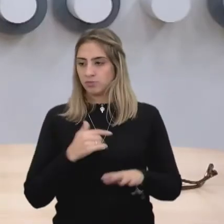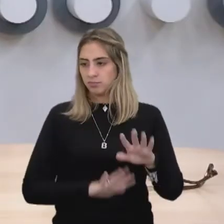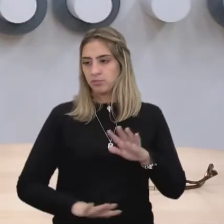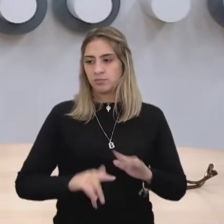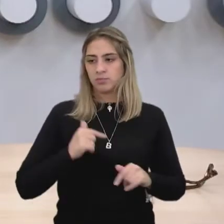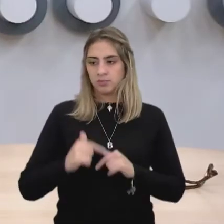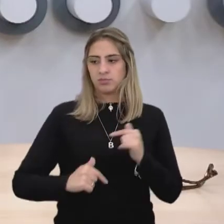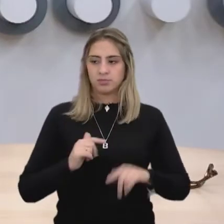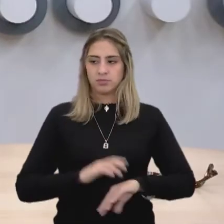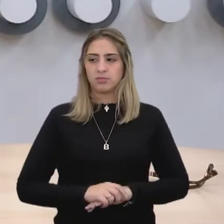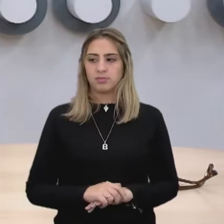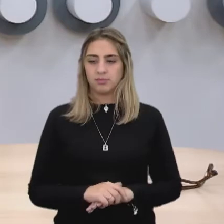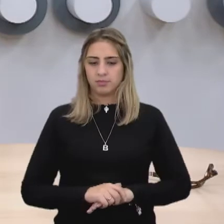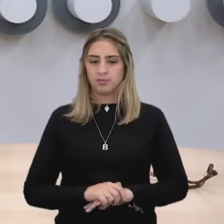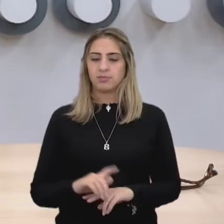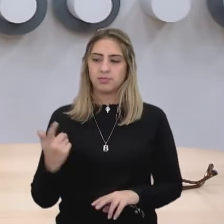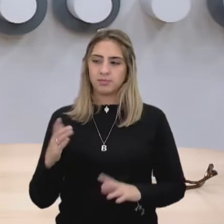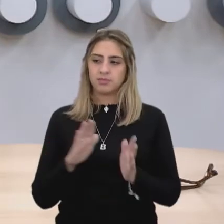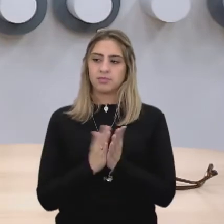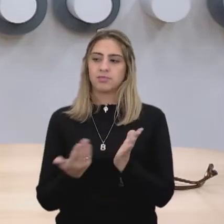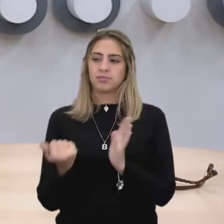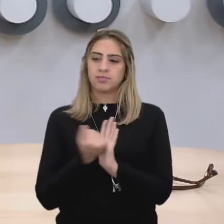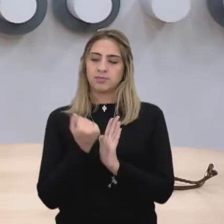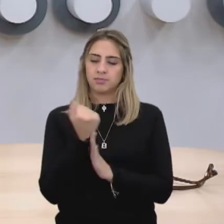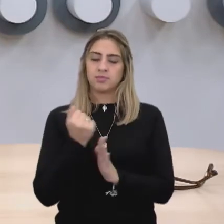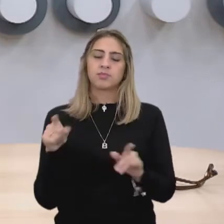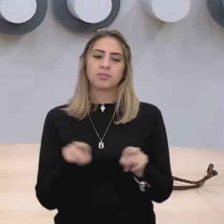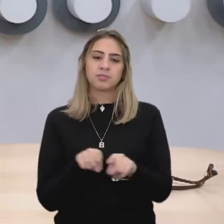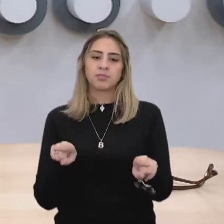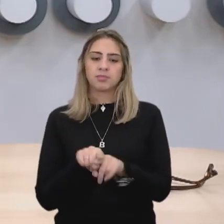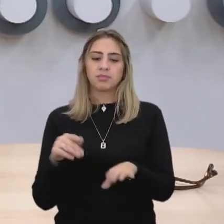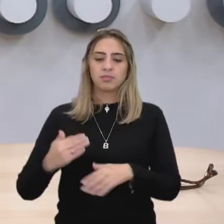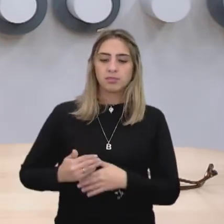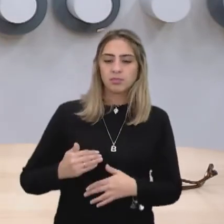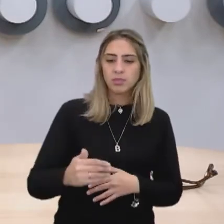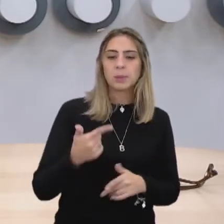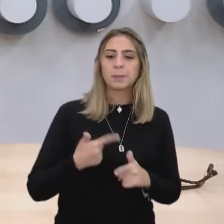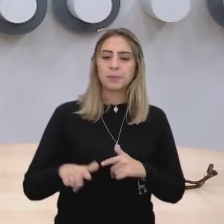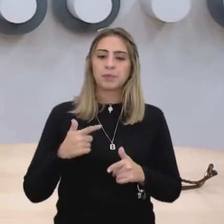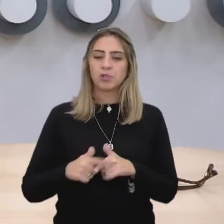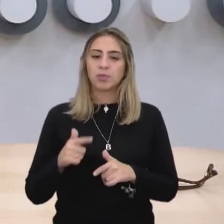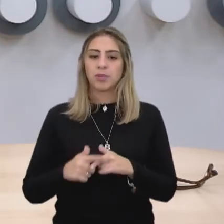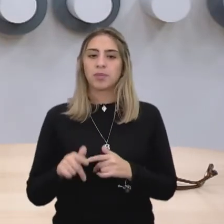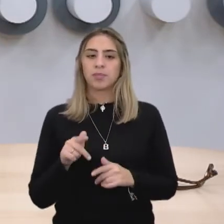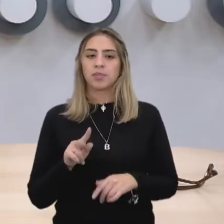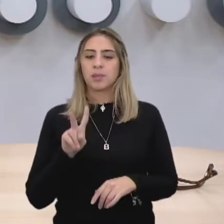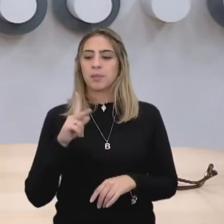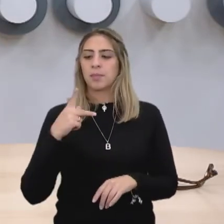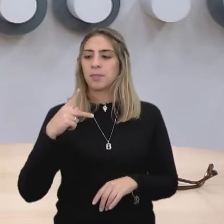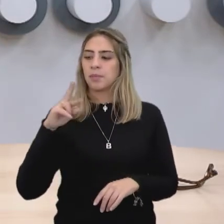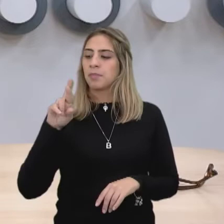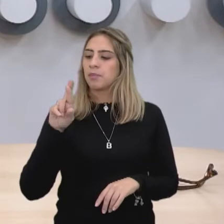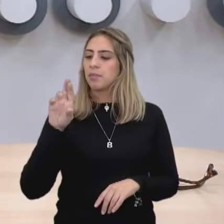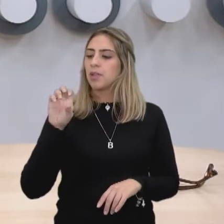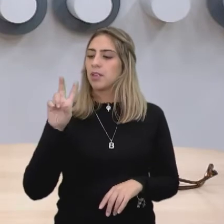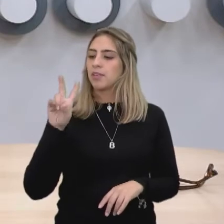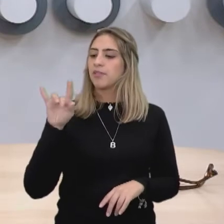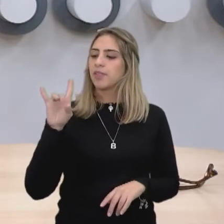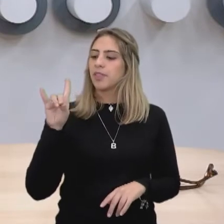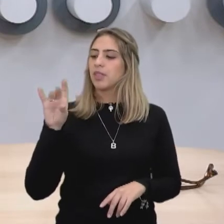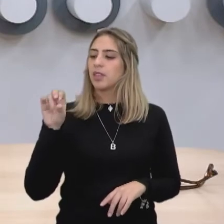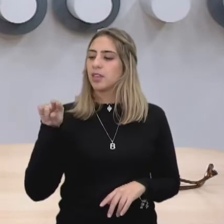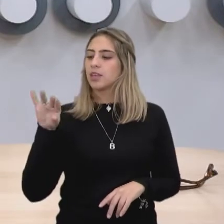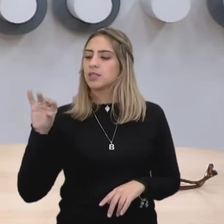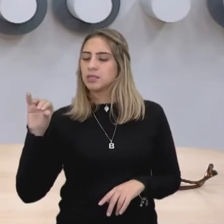trabalho que não tem carteira registrada, né? Isso aí também acarreta problemas na Previdência. Tem que lembrar disso, né? São pessoas